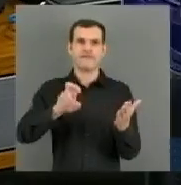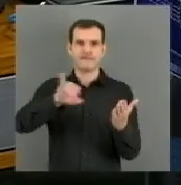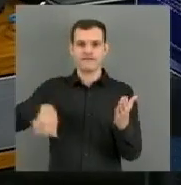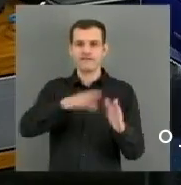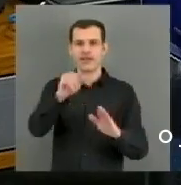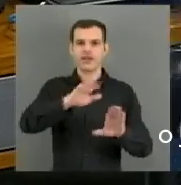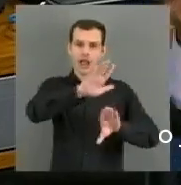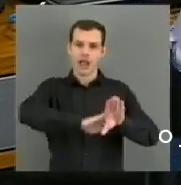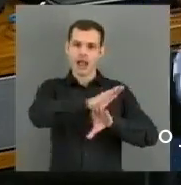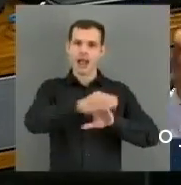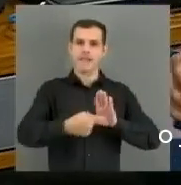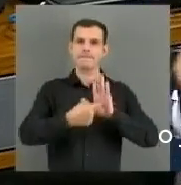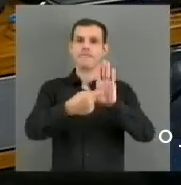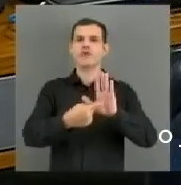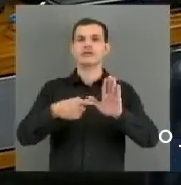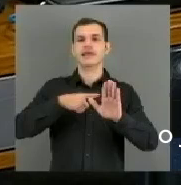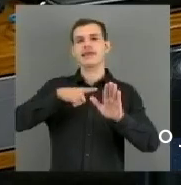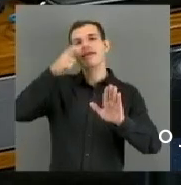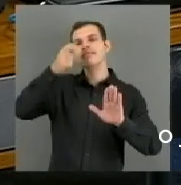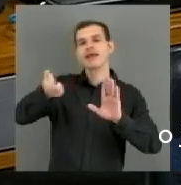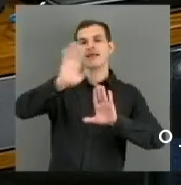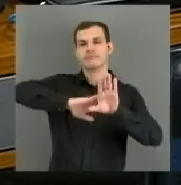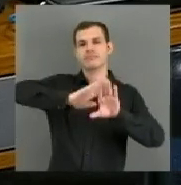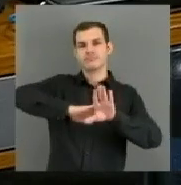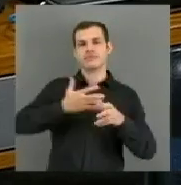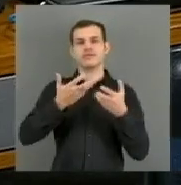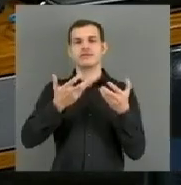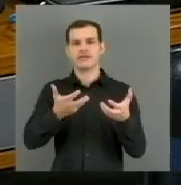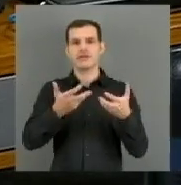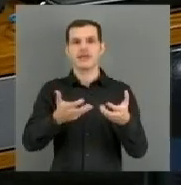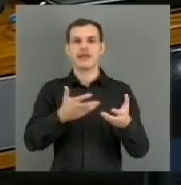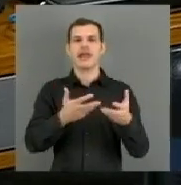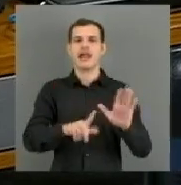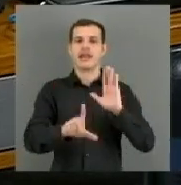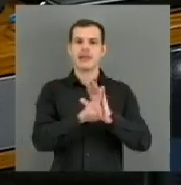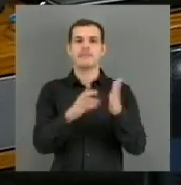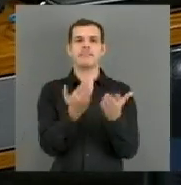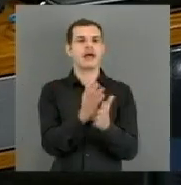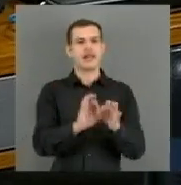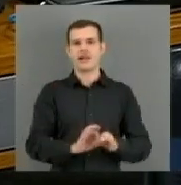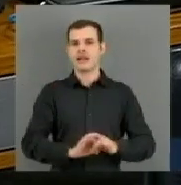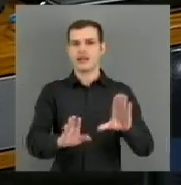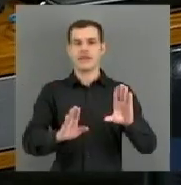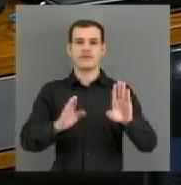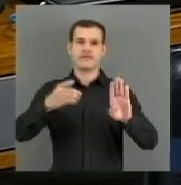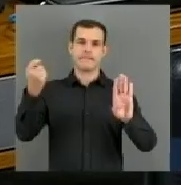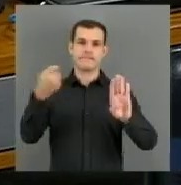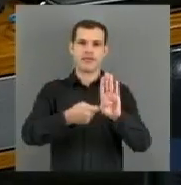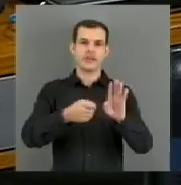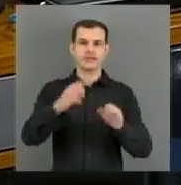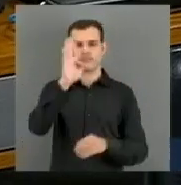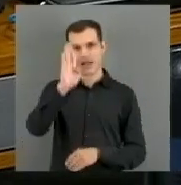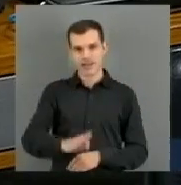mostrando o jogo de interesses por trás da legalização de casas bets no Brasil. Então,